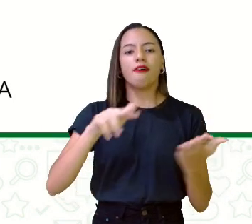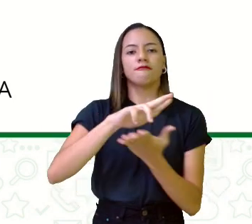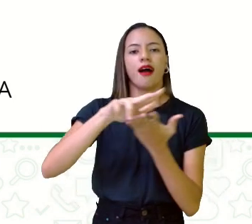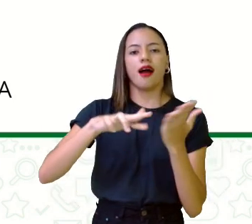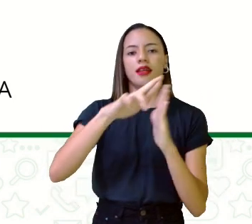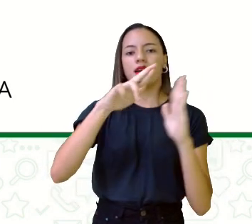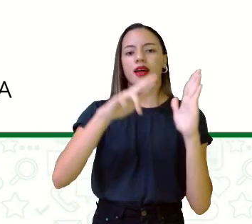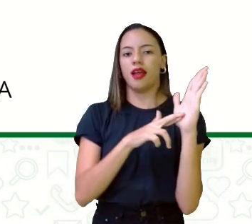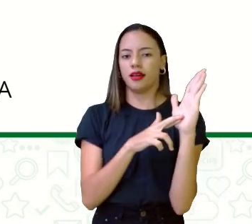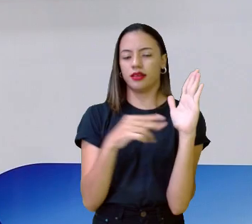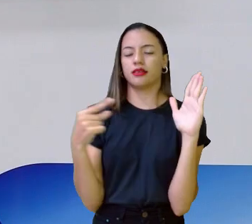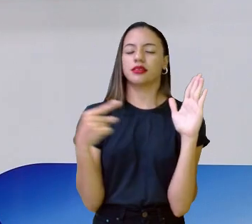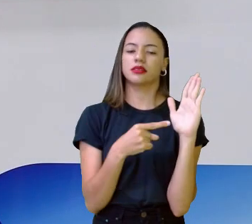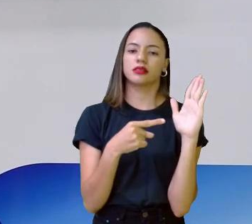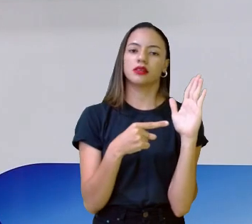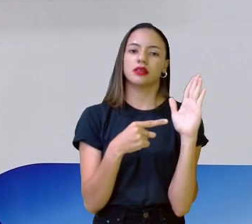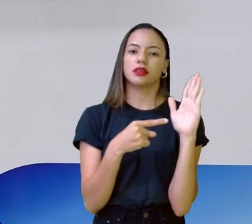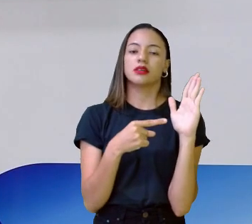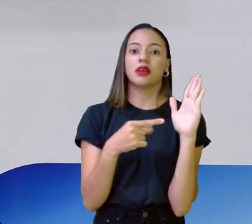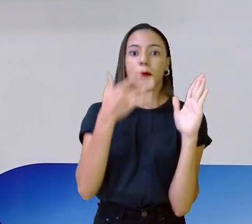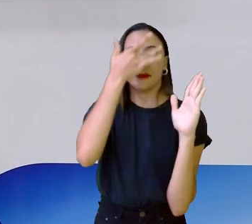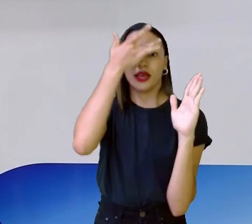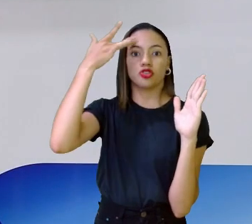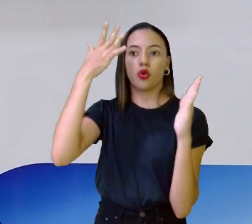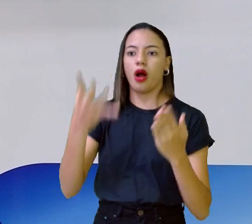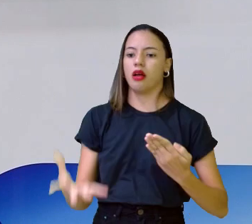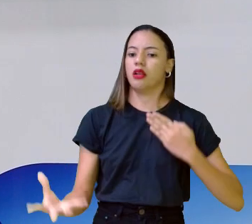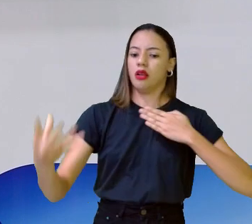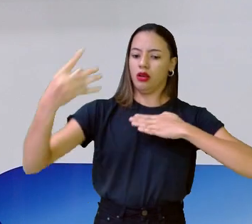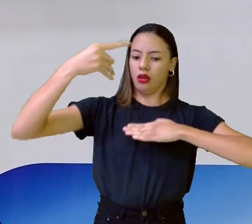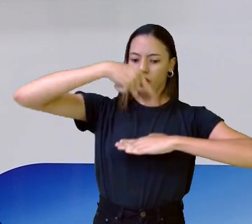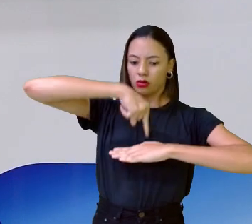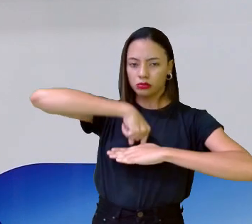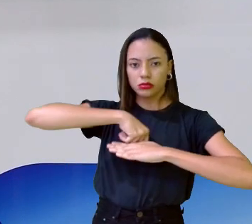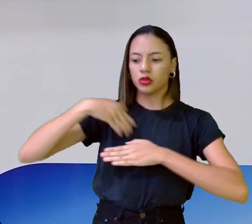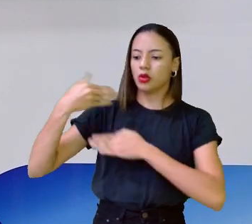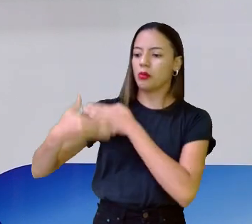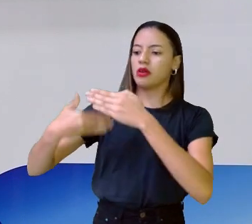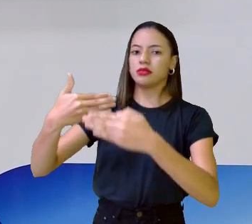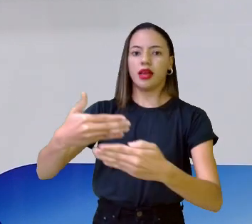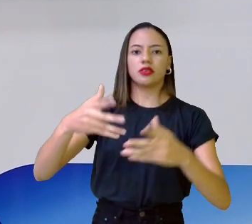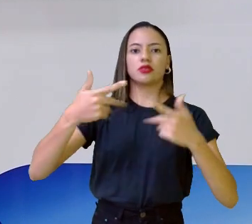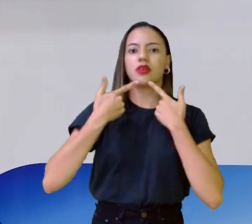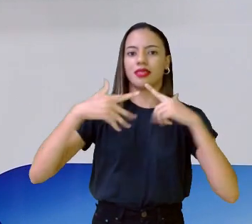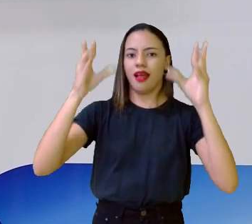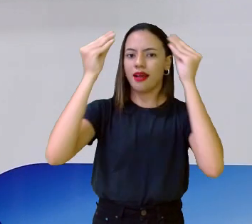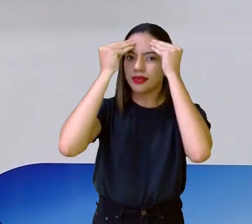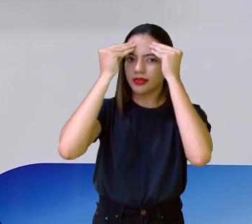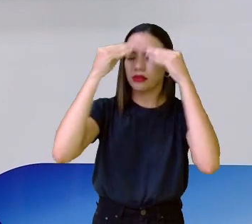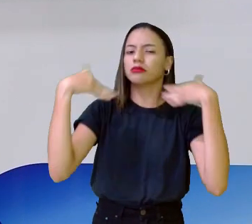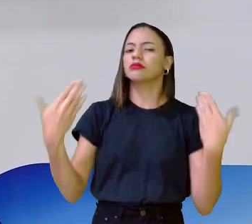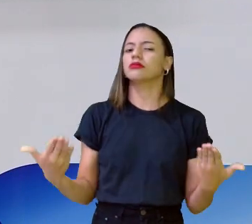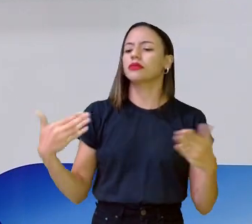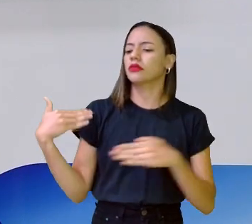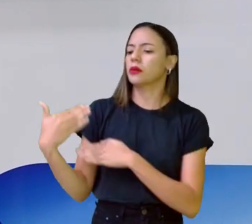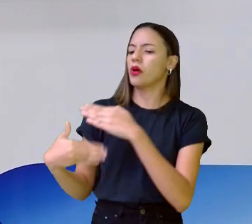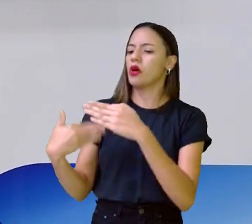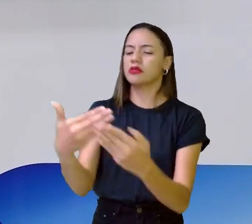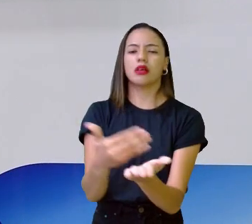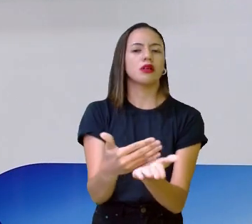Que ele internaliza durante esse processo de aquisição da língua. E esse processo se dá lá